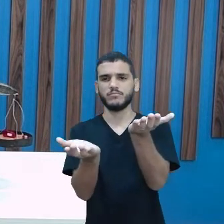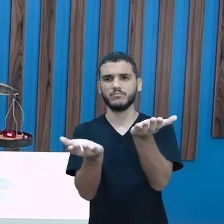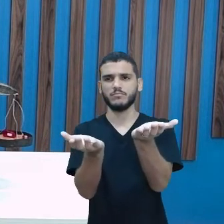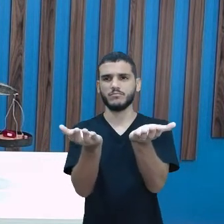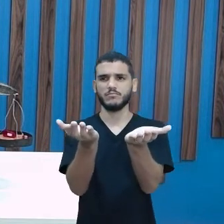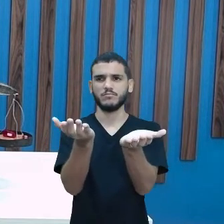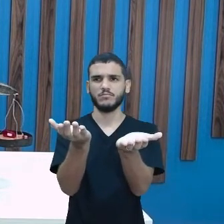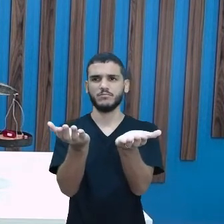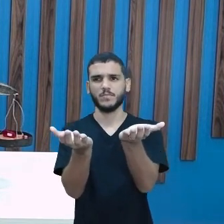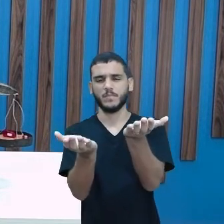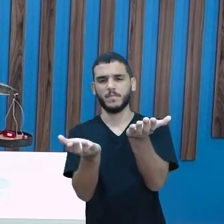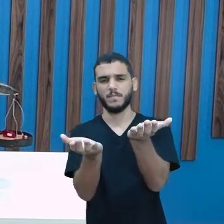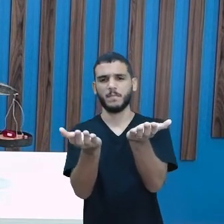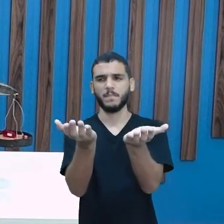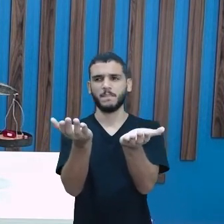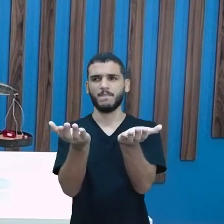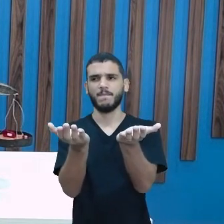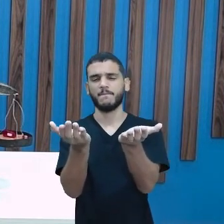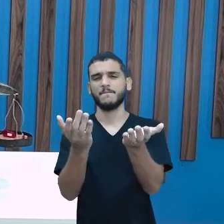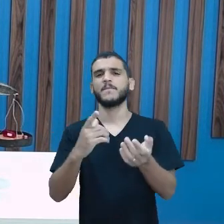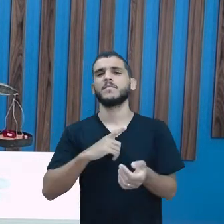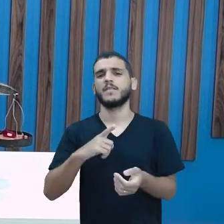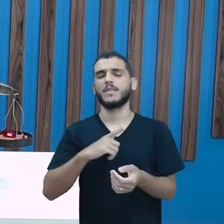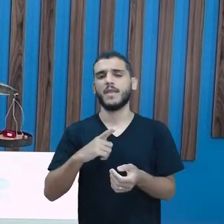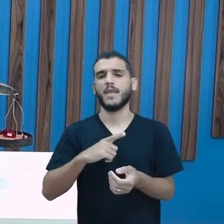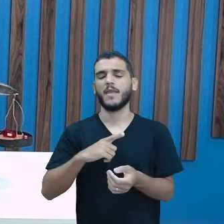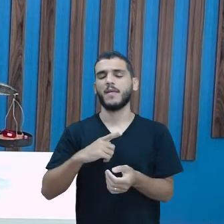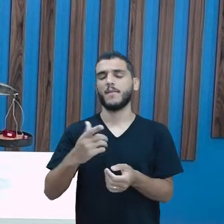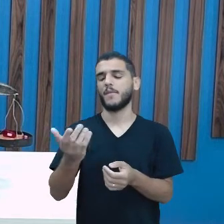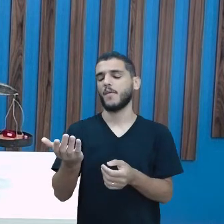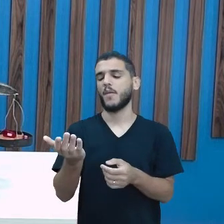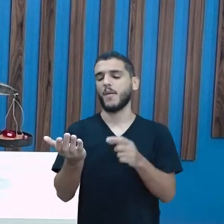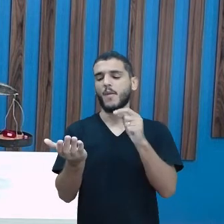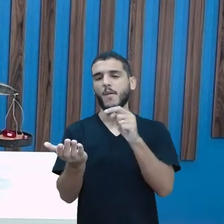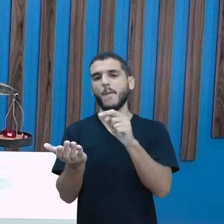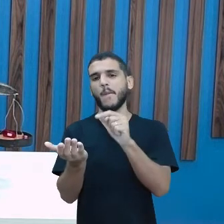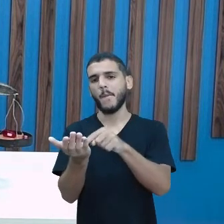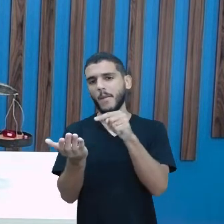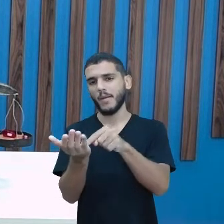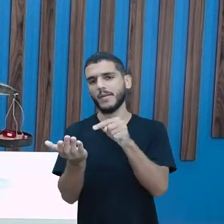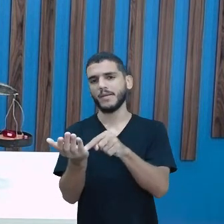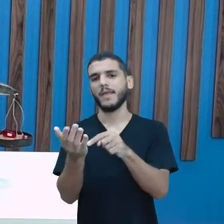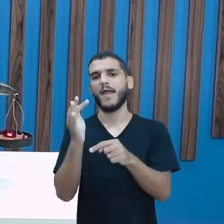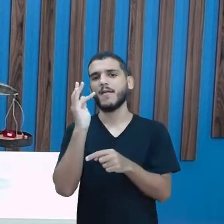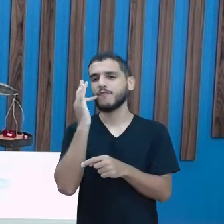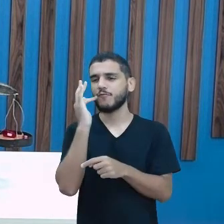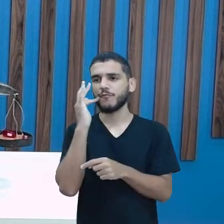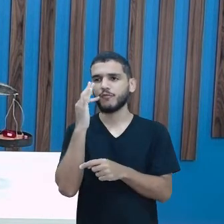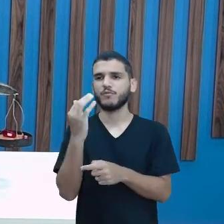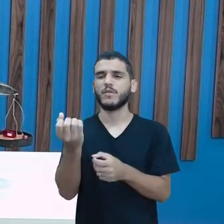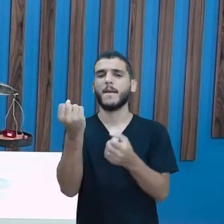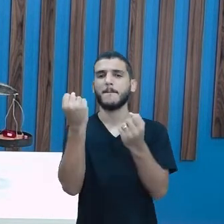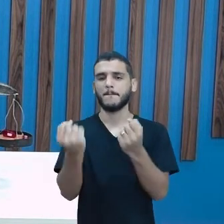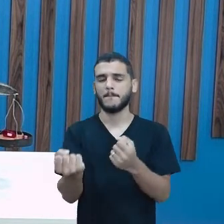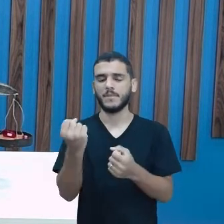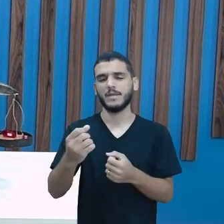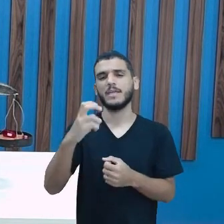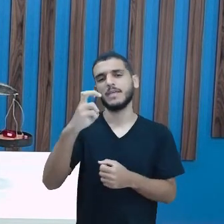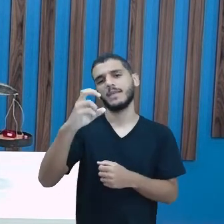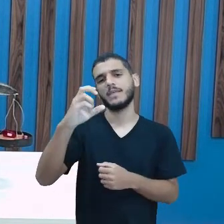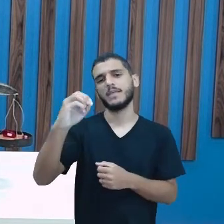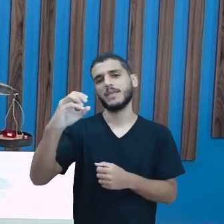Então, o que acontece? Eu já tenho o peso aqui do mamão. A massa do mamão vale aqui, ó, 500